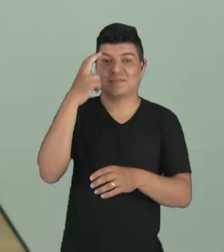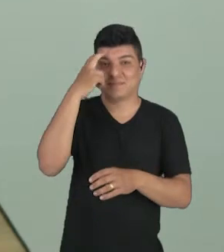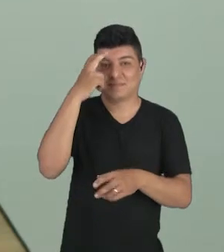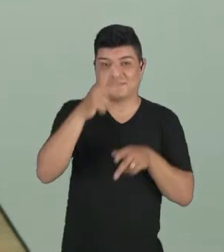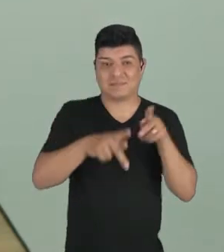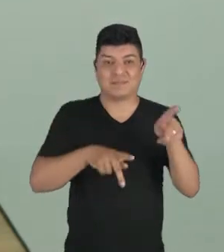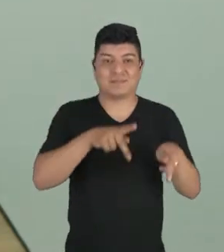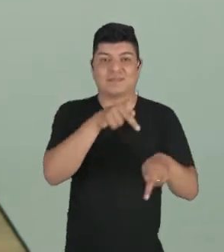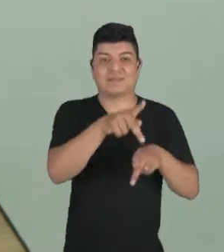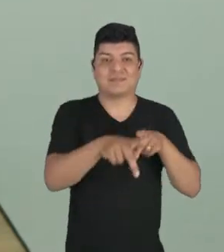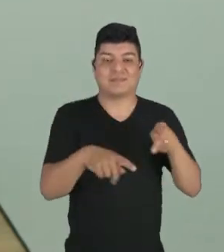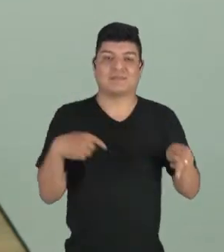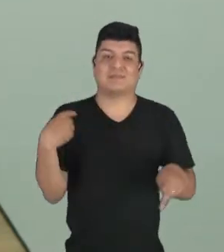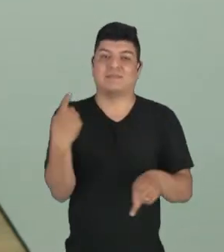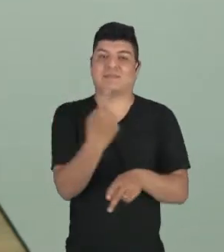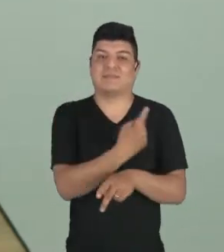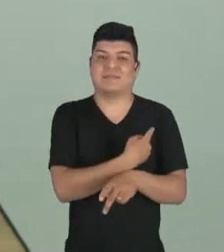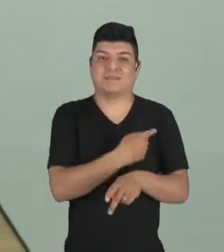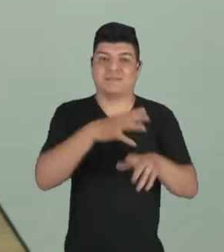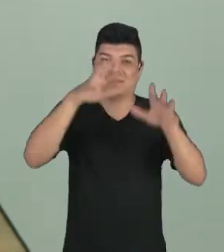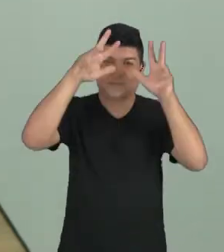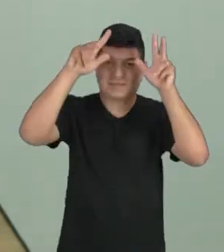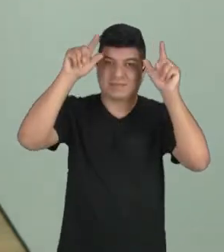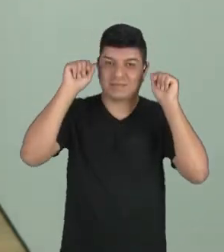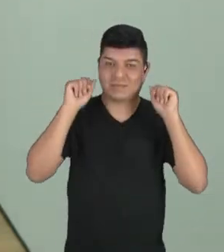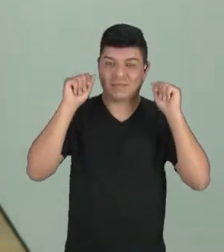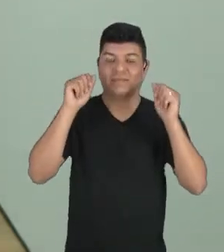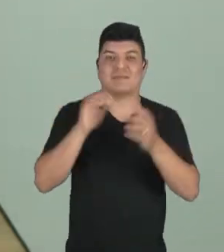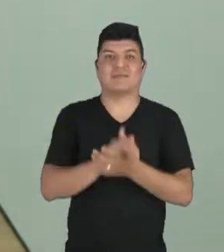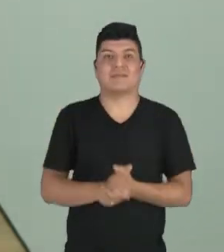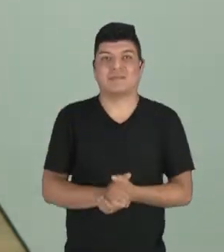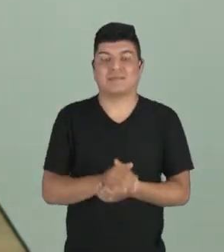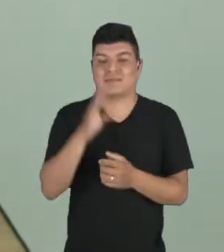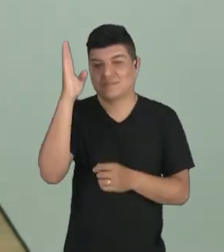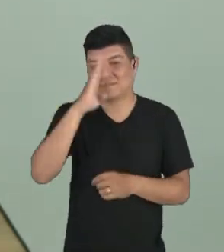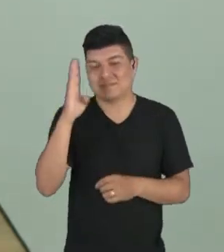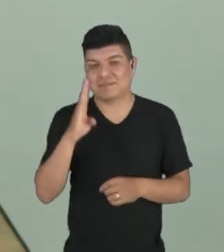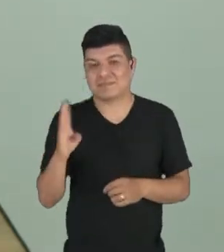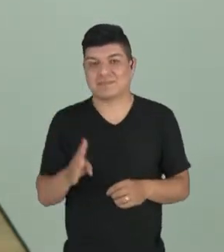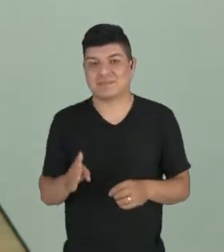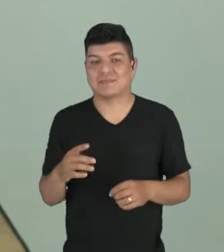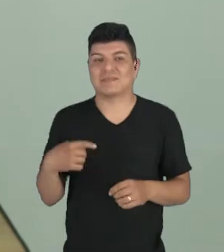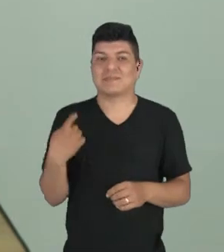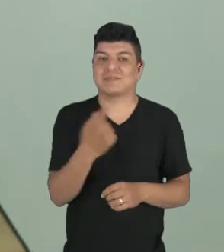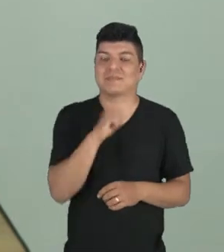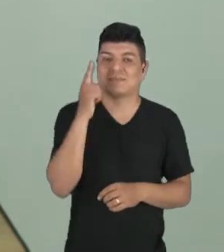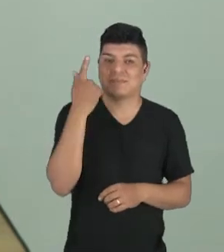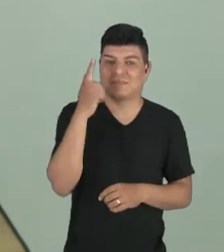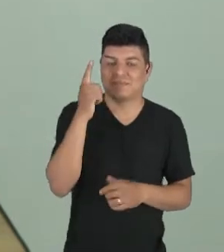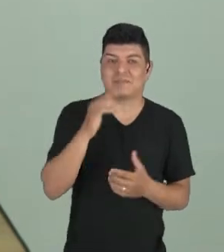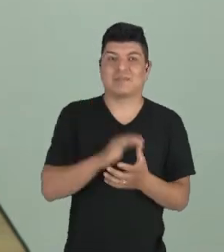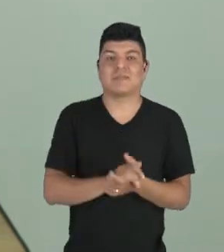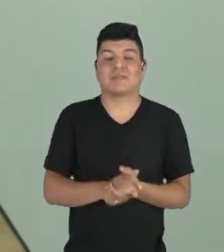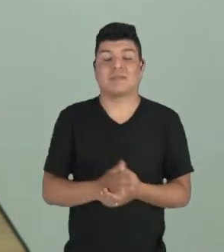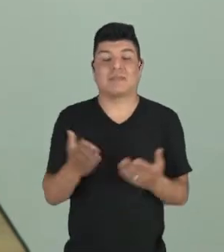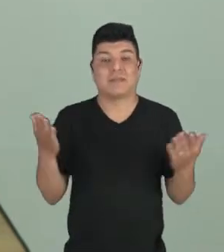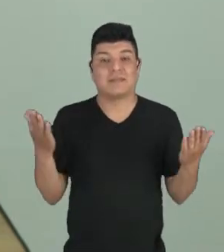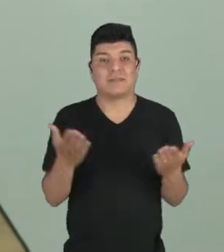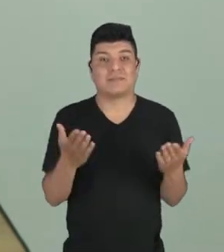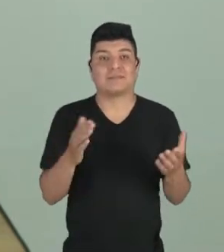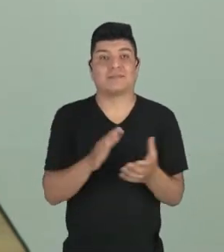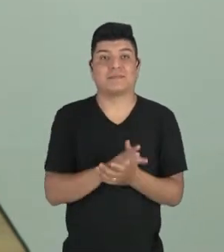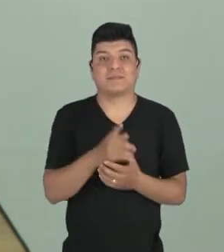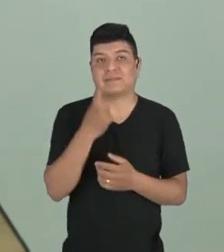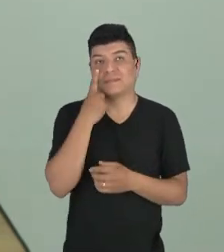dos povos da nossa região, no nosso espaço aqui brasileiro, nosso espaço geográfico. E agora nós